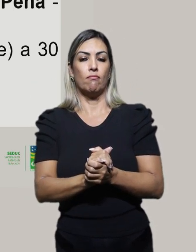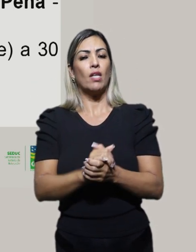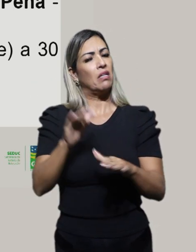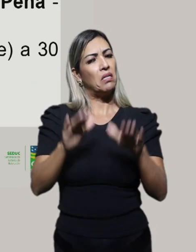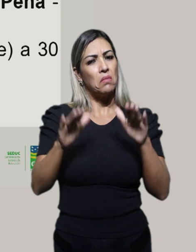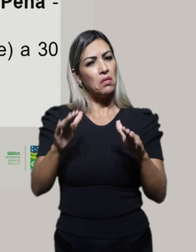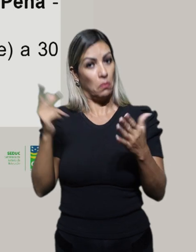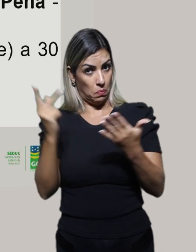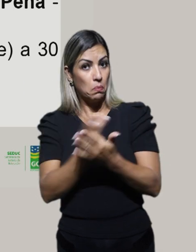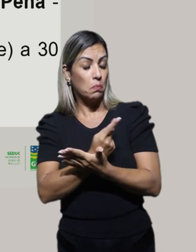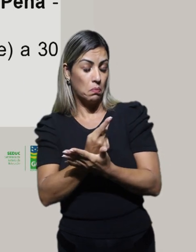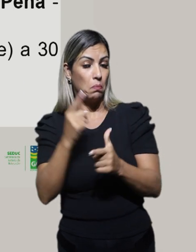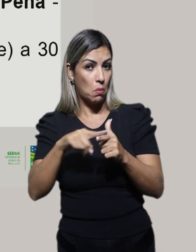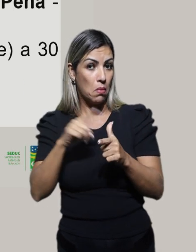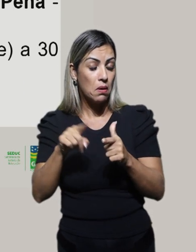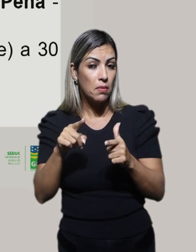dependendo do caso,